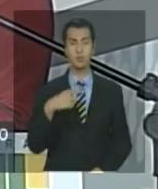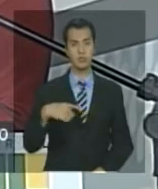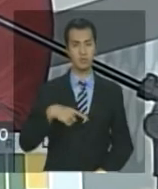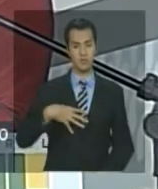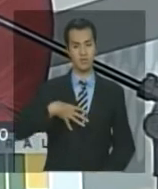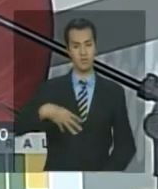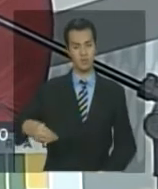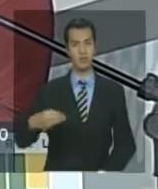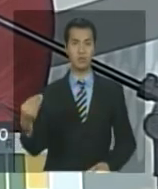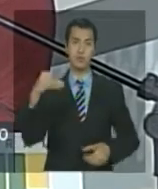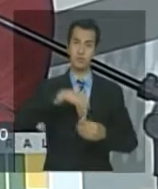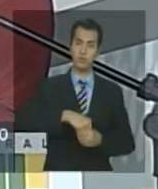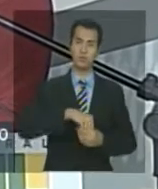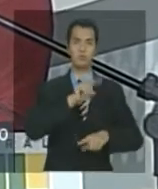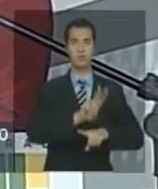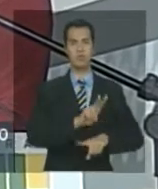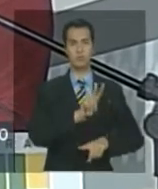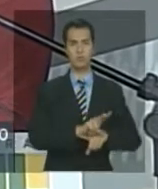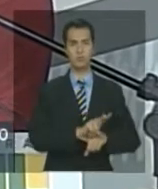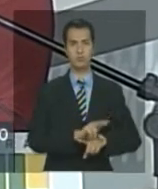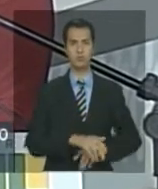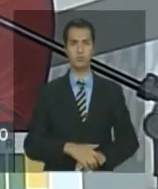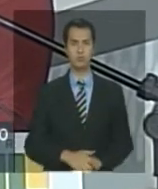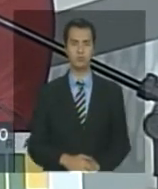dos filhos. Porque,